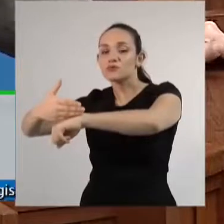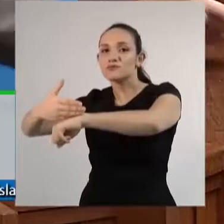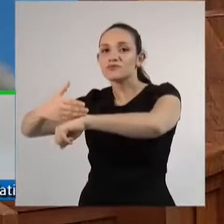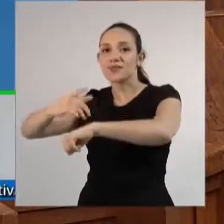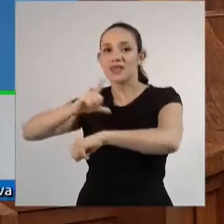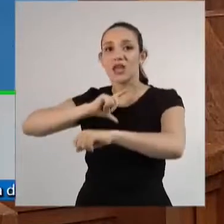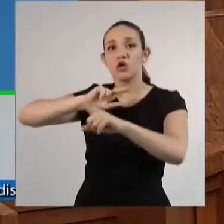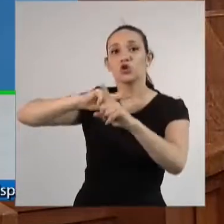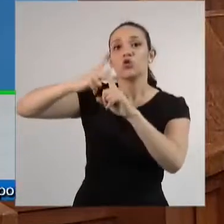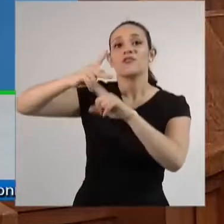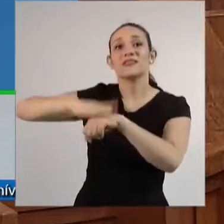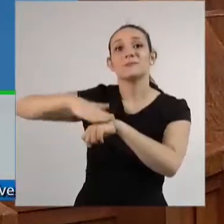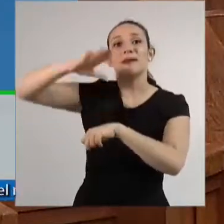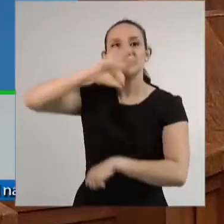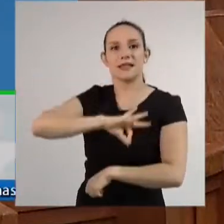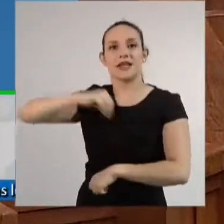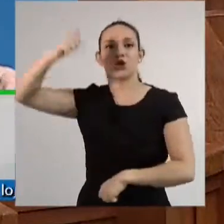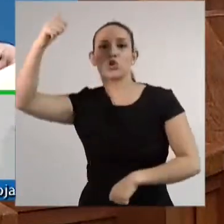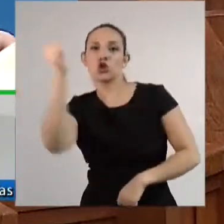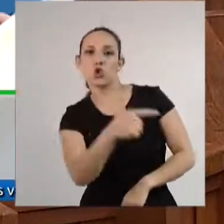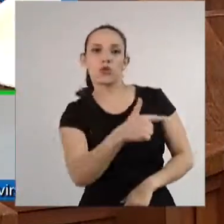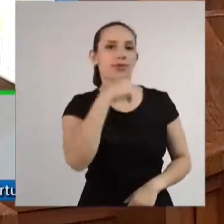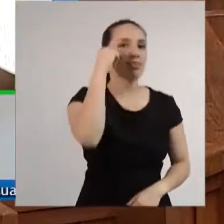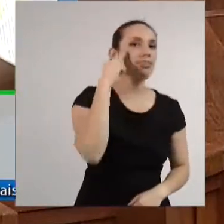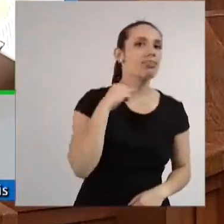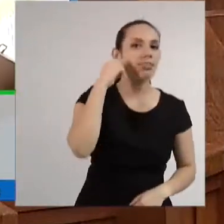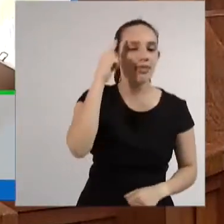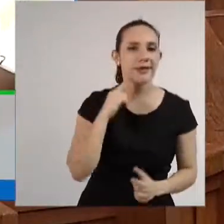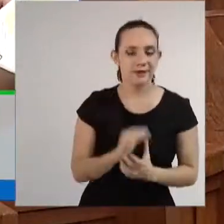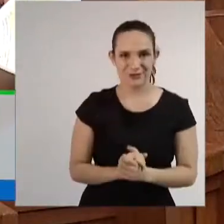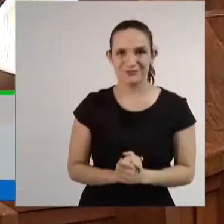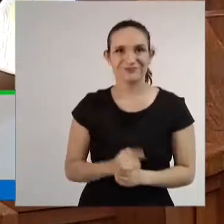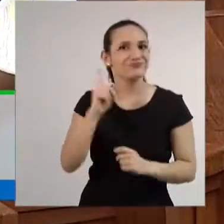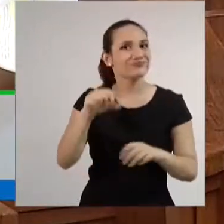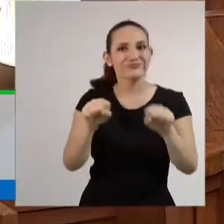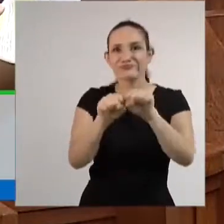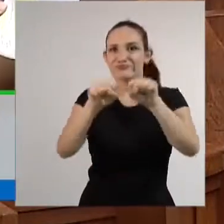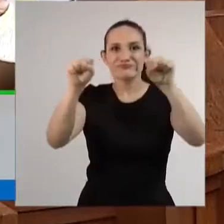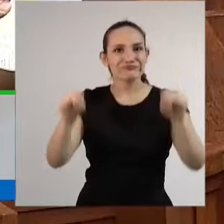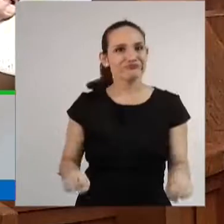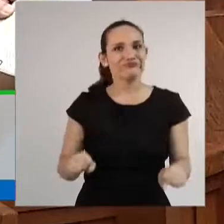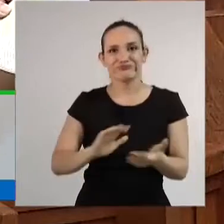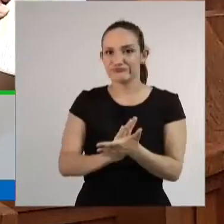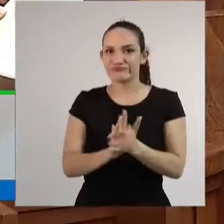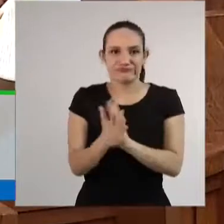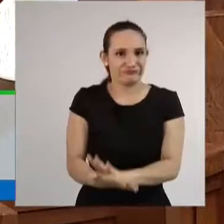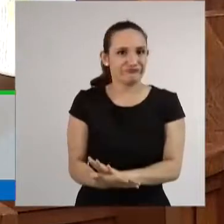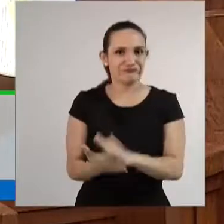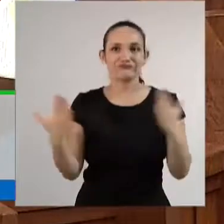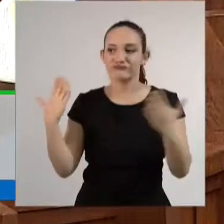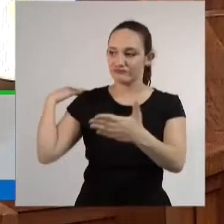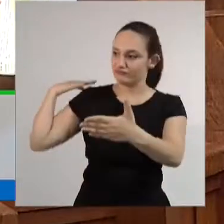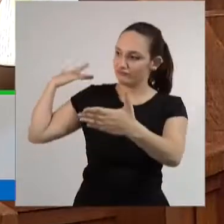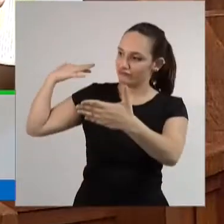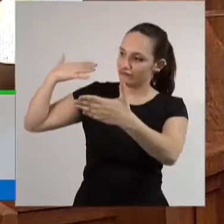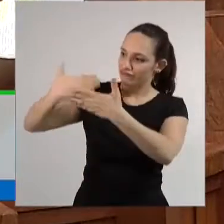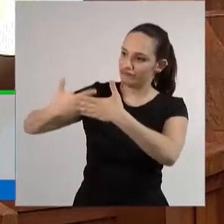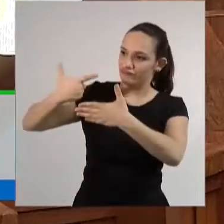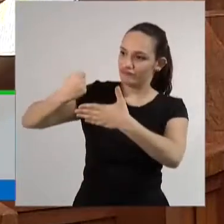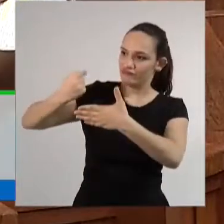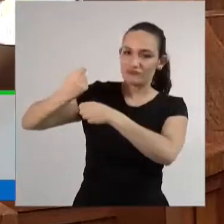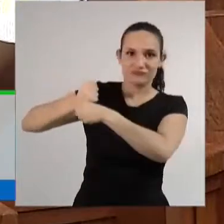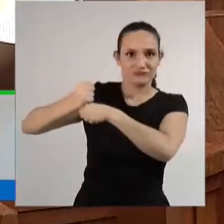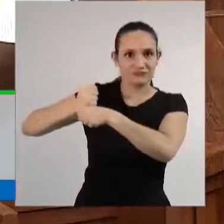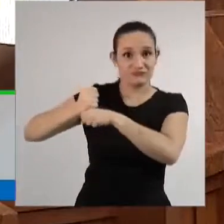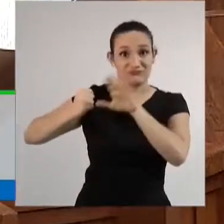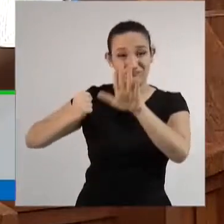estima que, mantido esse sistema, observado nos últimos 20 anos, nós só teremos